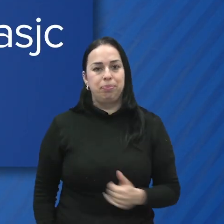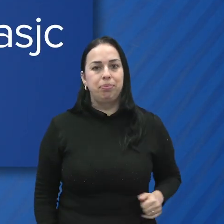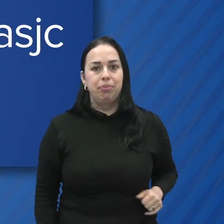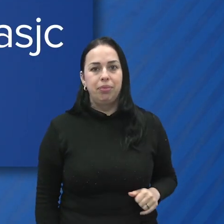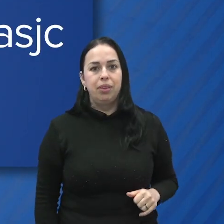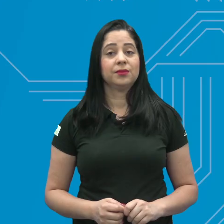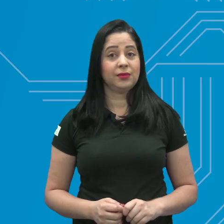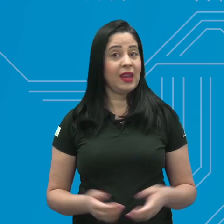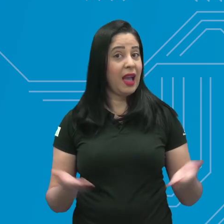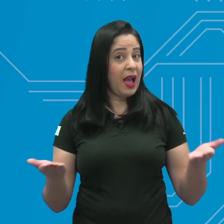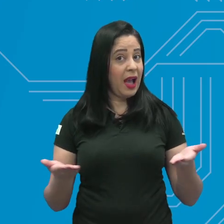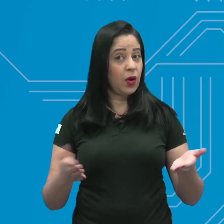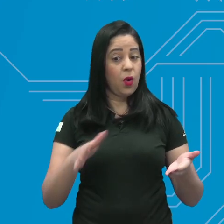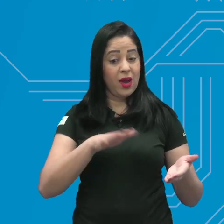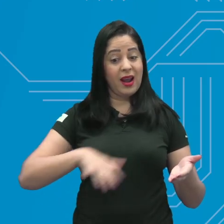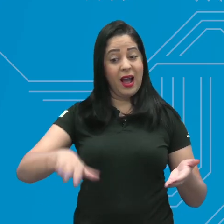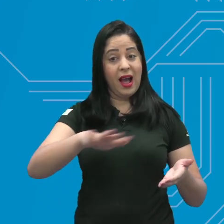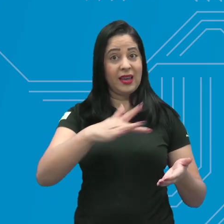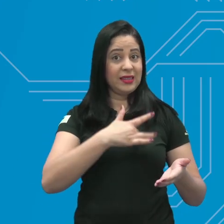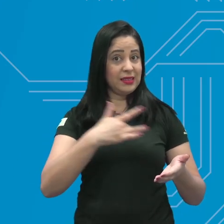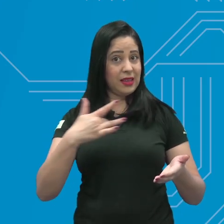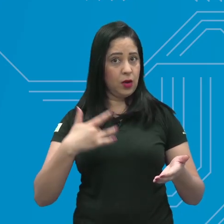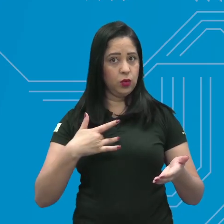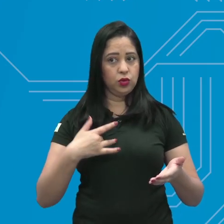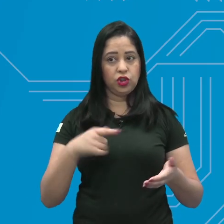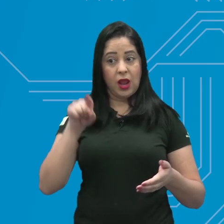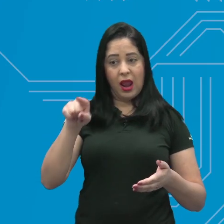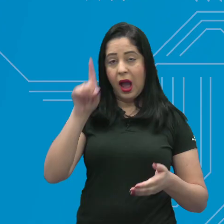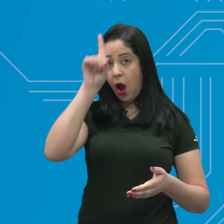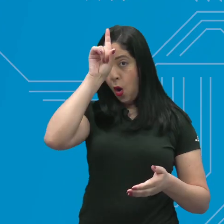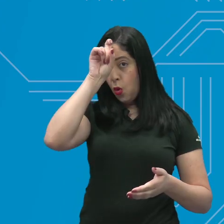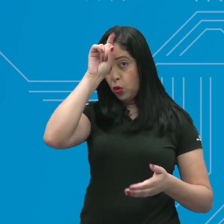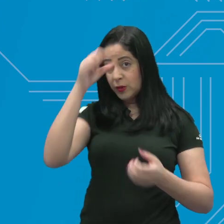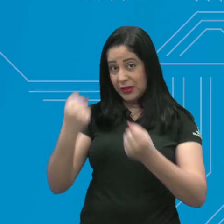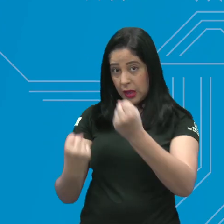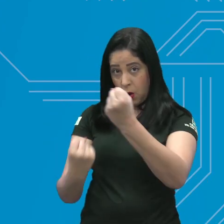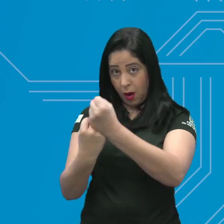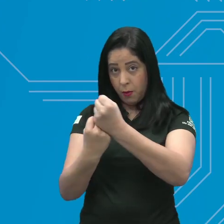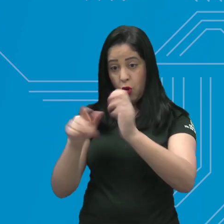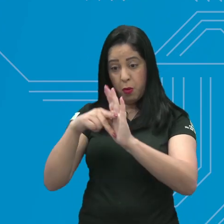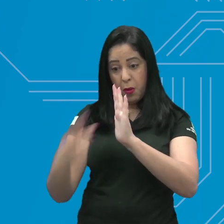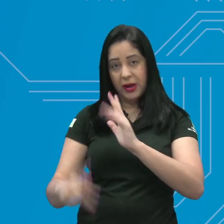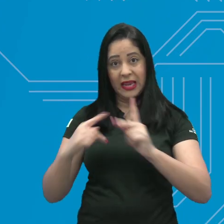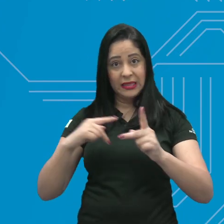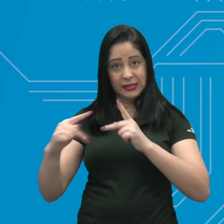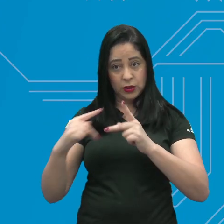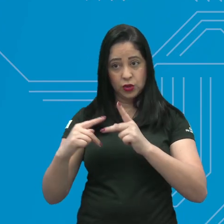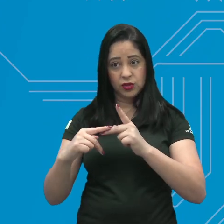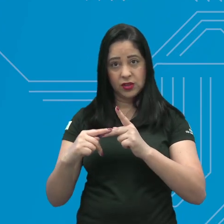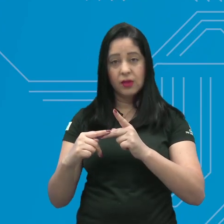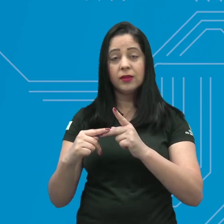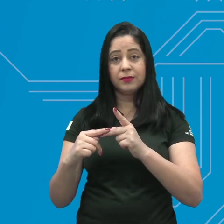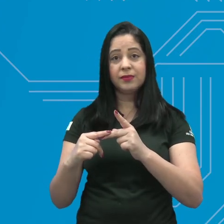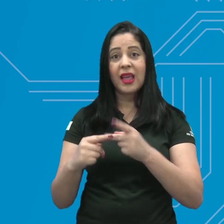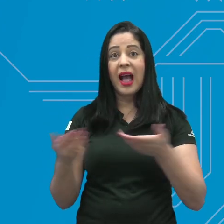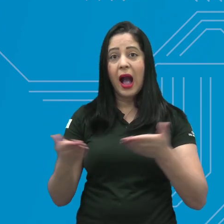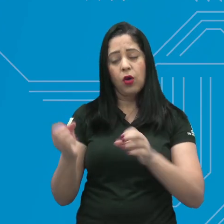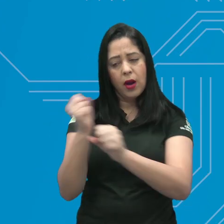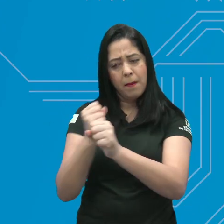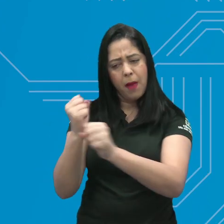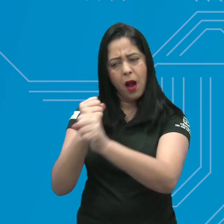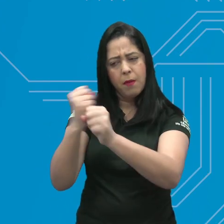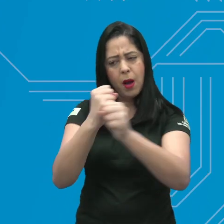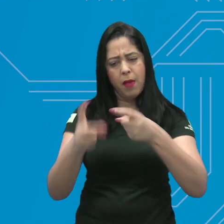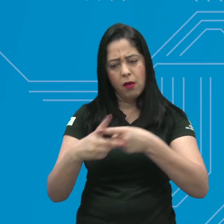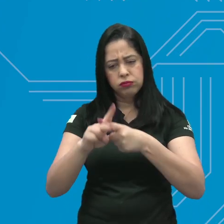canal do YouTube. Agora vamos falar de saúde. O Hospital de Retaguarda de São José, inaugurado na pandemia, passa